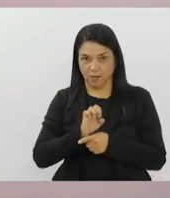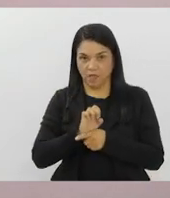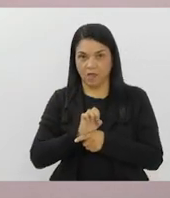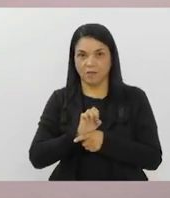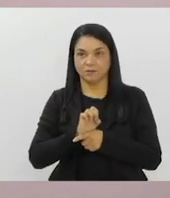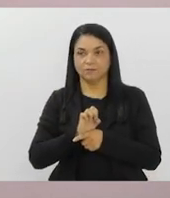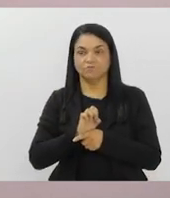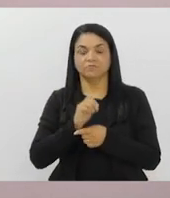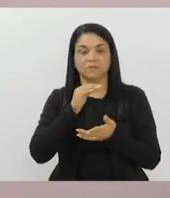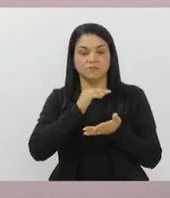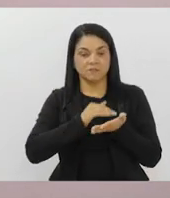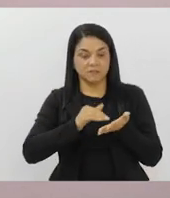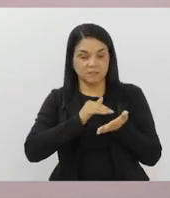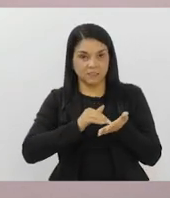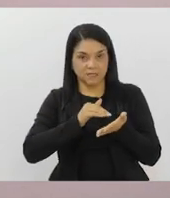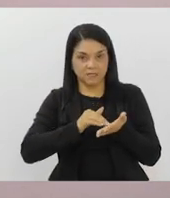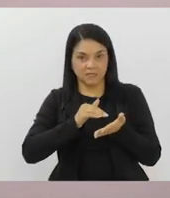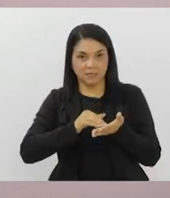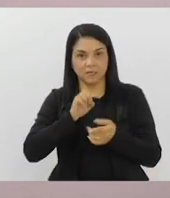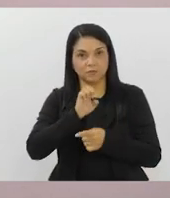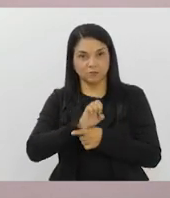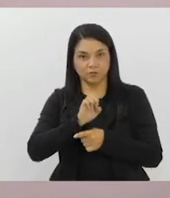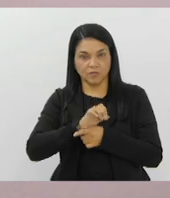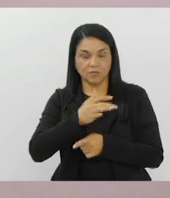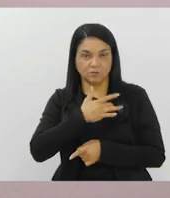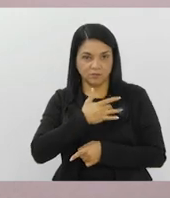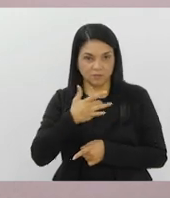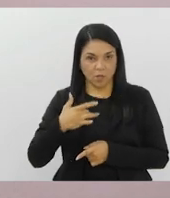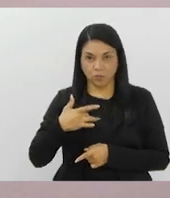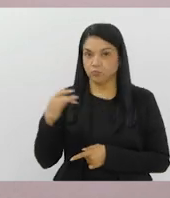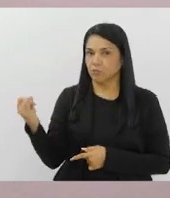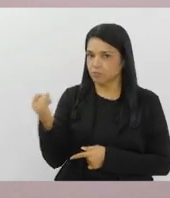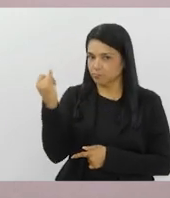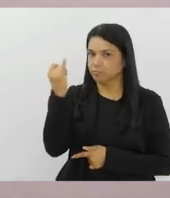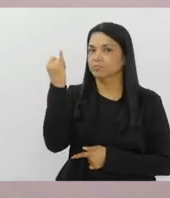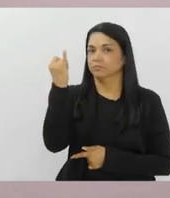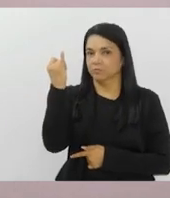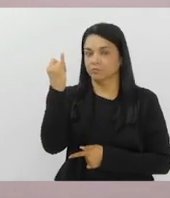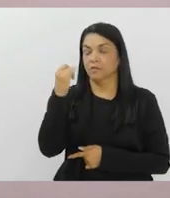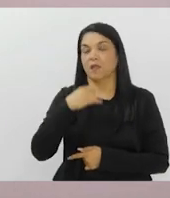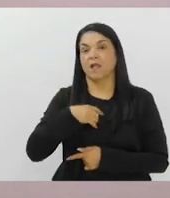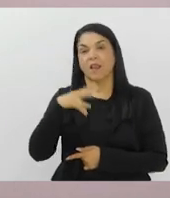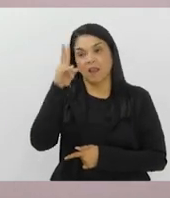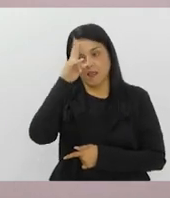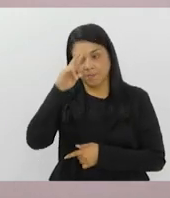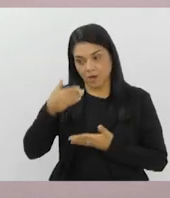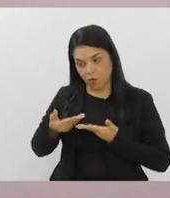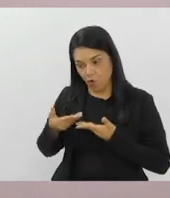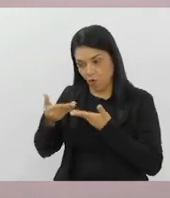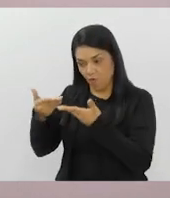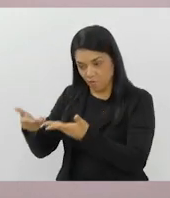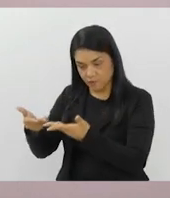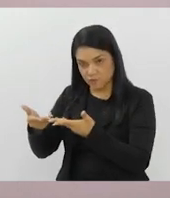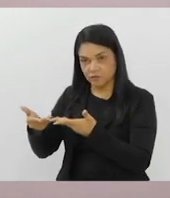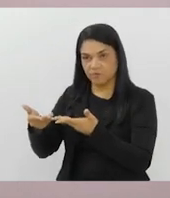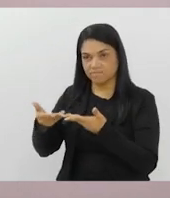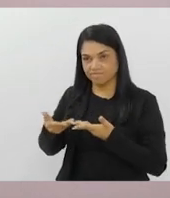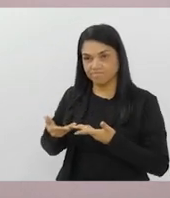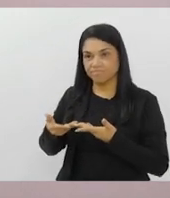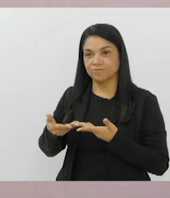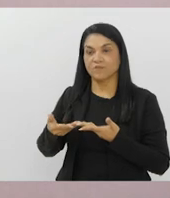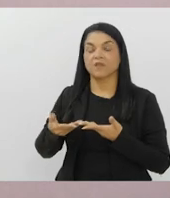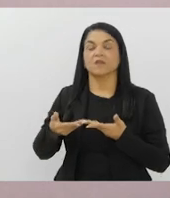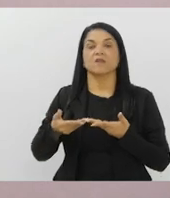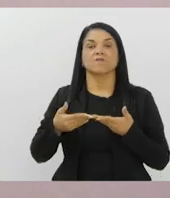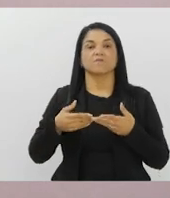partir da Secretaria de Estado de Saúde é importante. E lembrar que o convite foi feito ao município do Rio